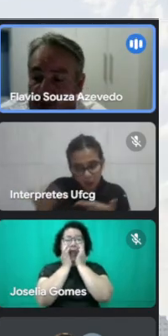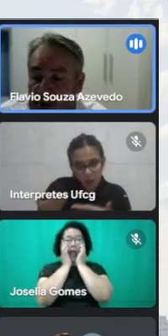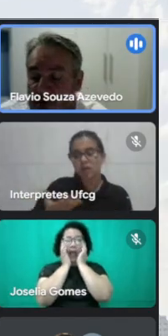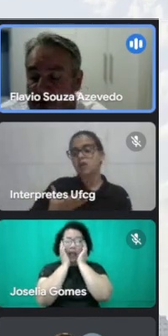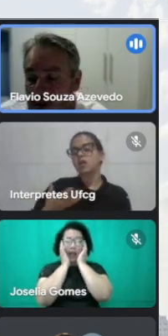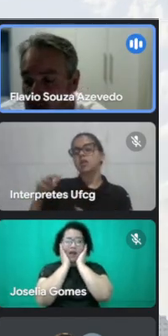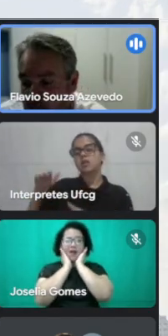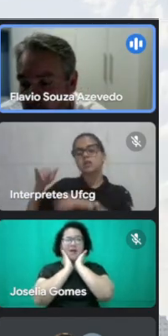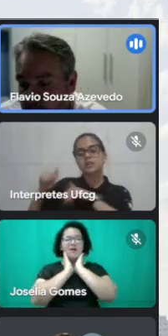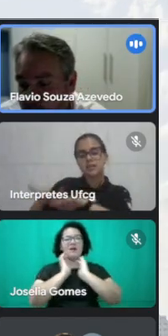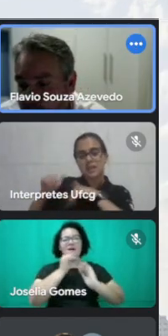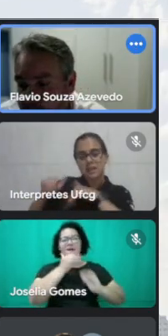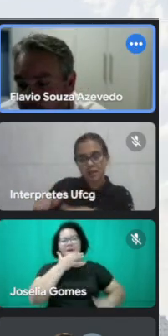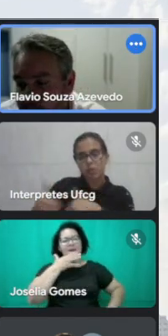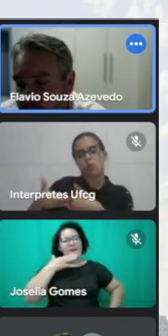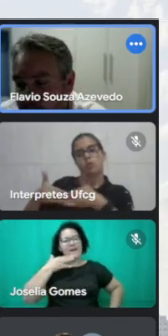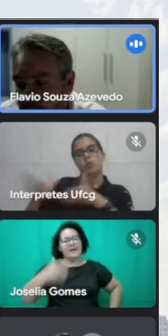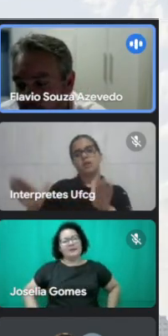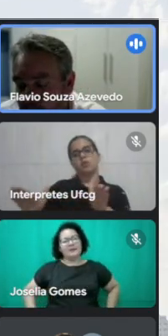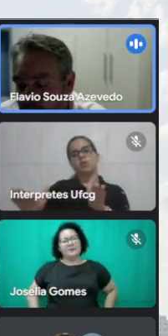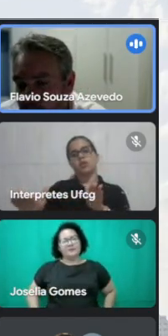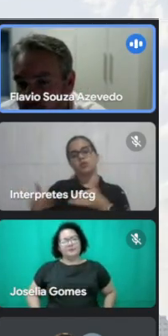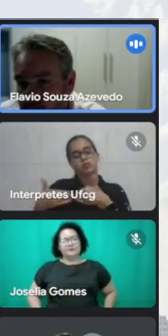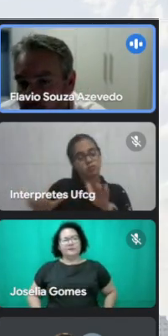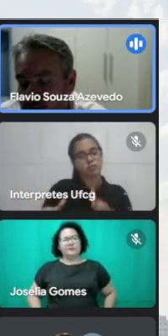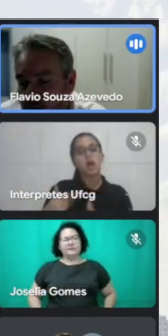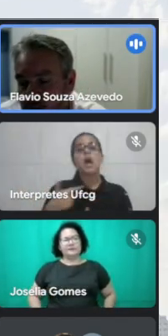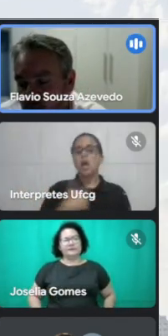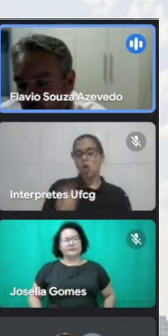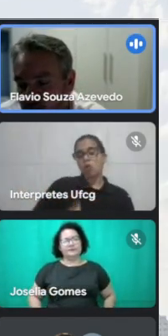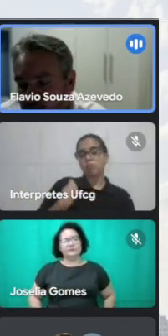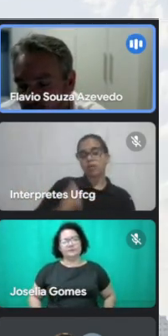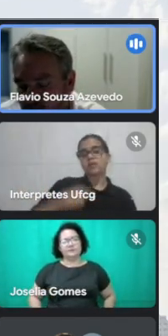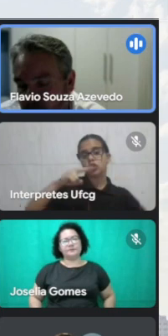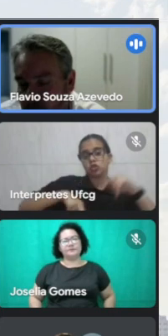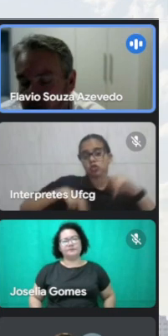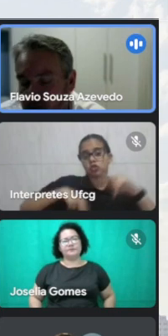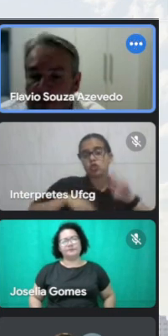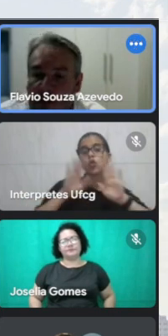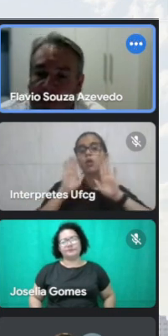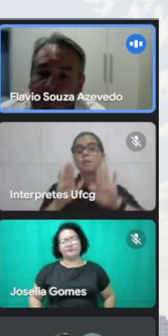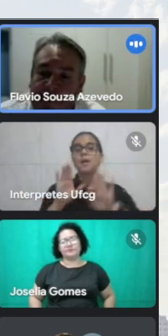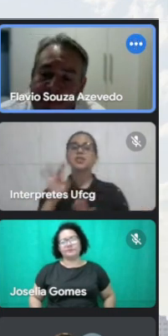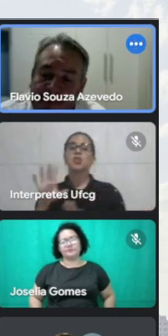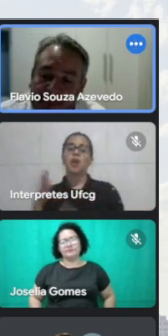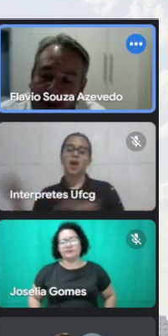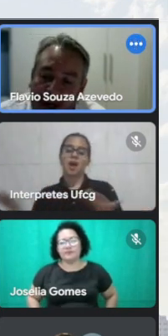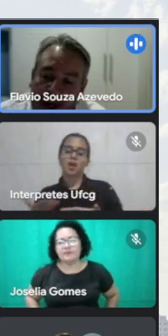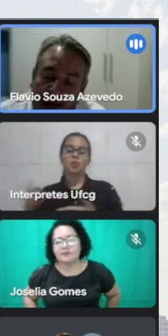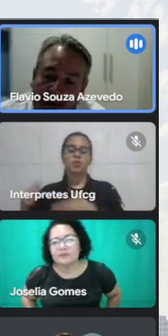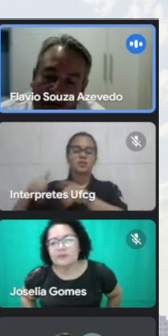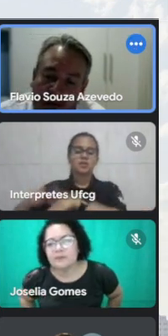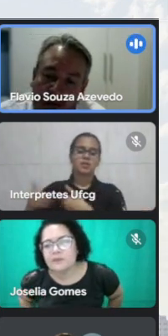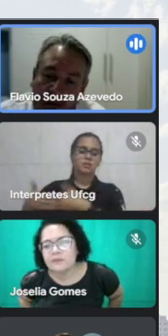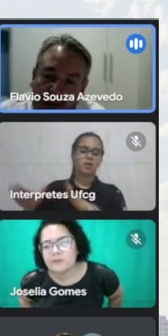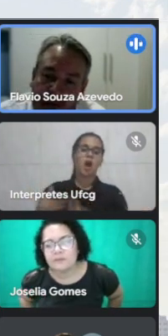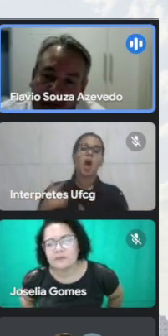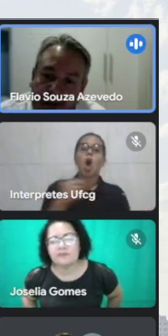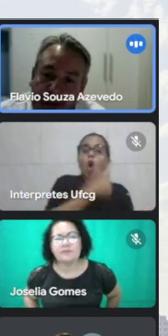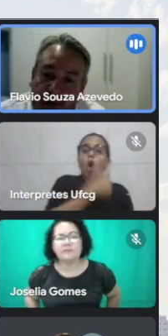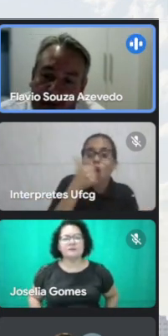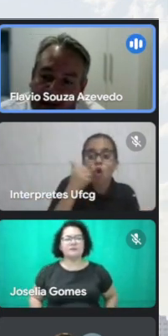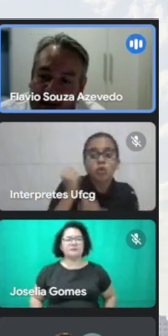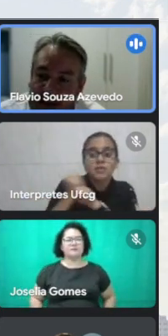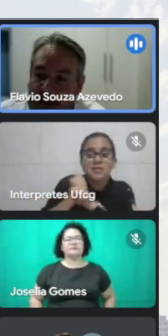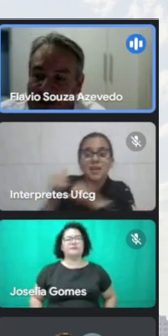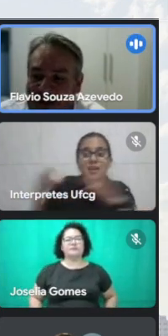agora em setembro é que foi inaugurado. A inauguração do POP. Então, veja, são 11 anos, né, para concluir o projeto.